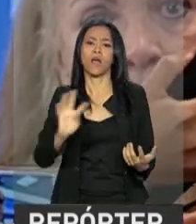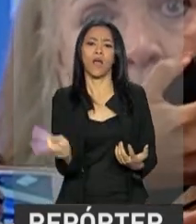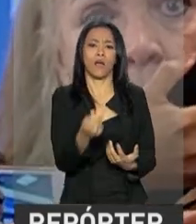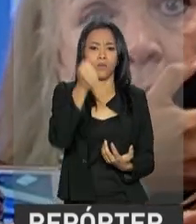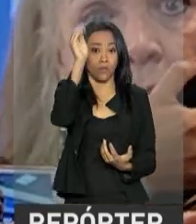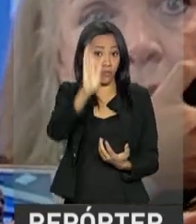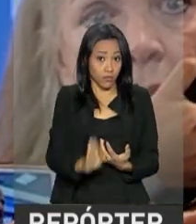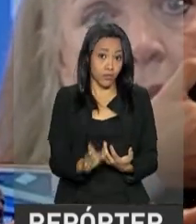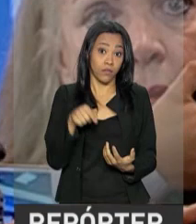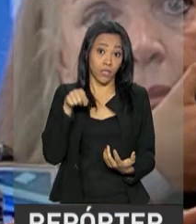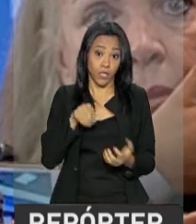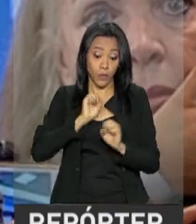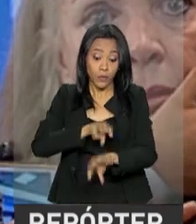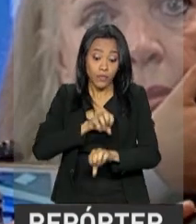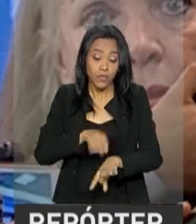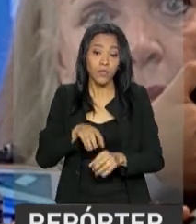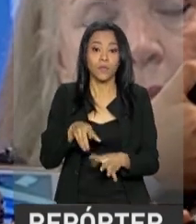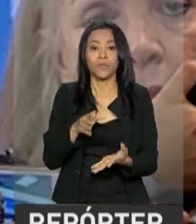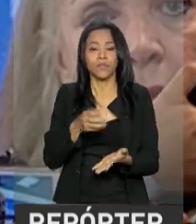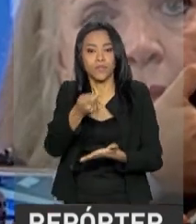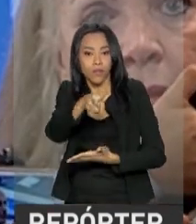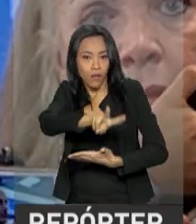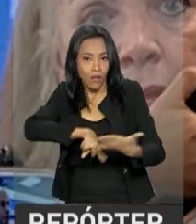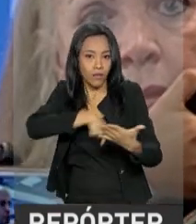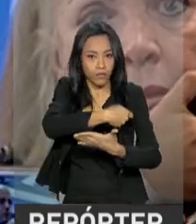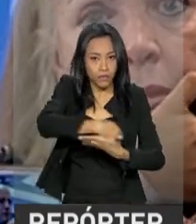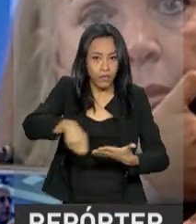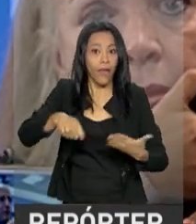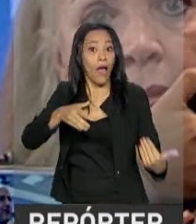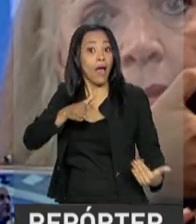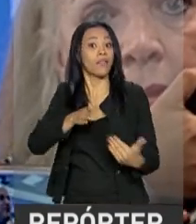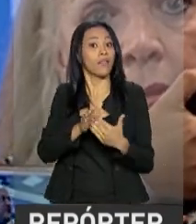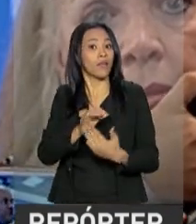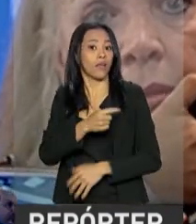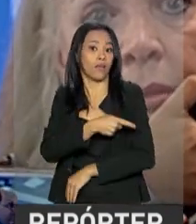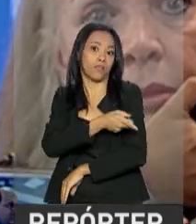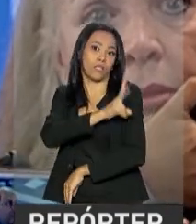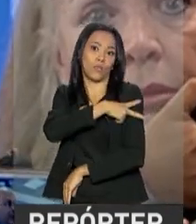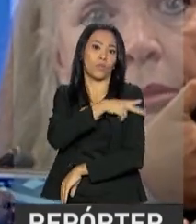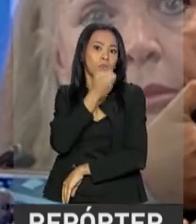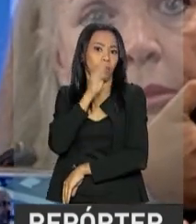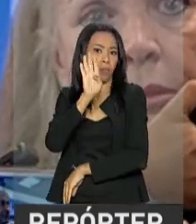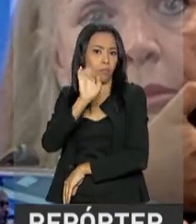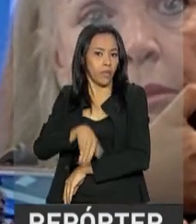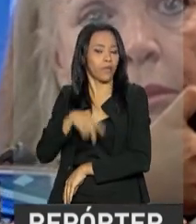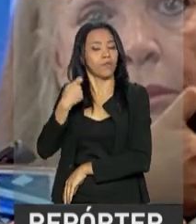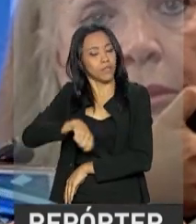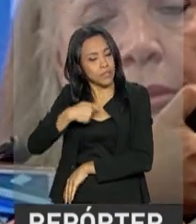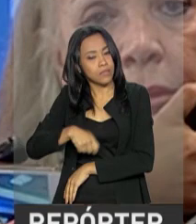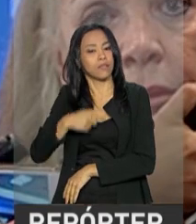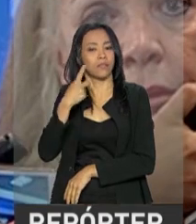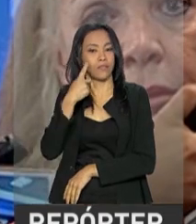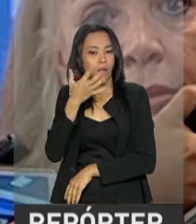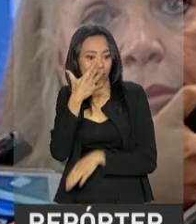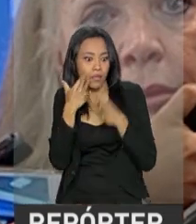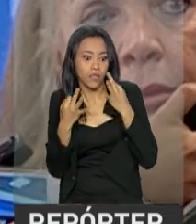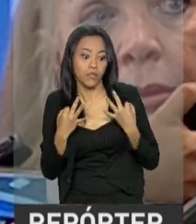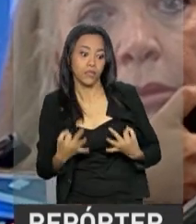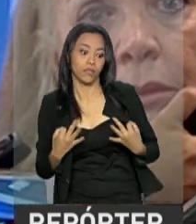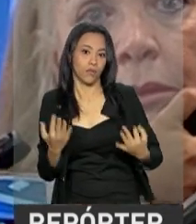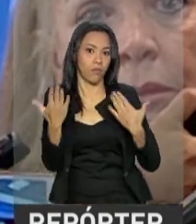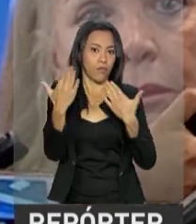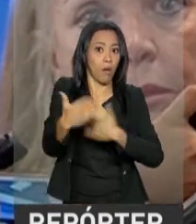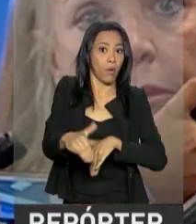onde alfabetização tem se dado muito bem até o segundo ano a avaliação precisa passar então a olhar isso não é a avaliação